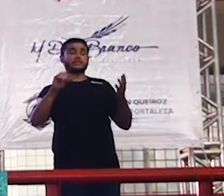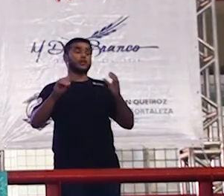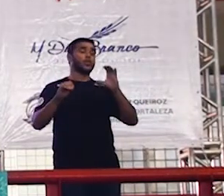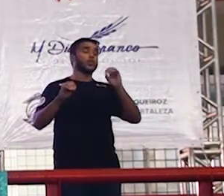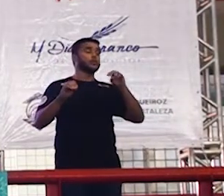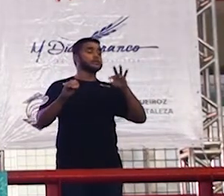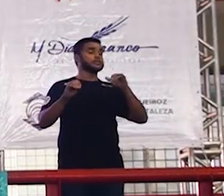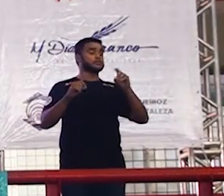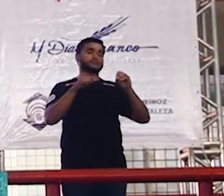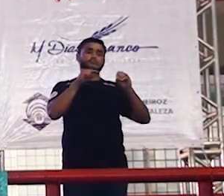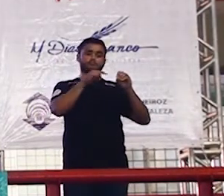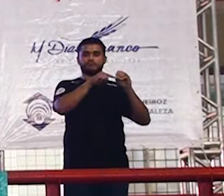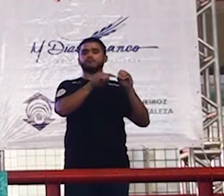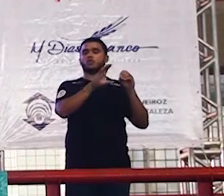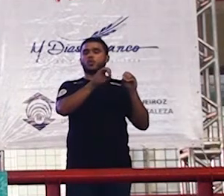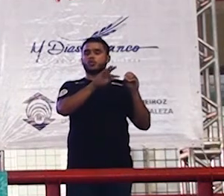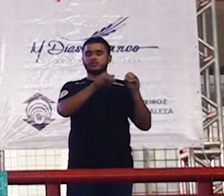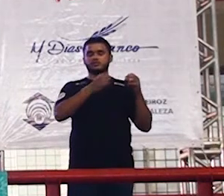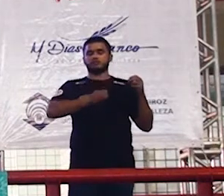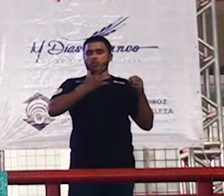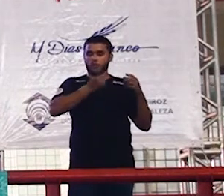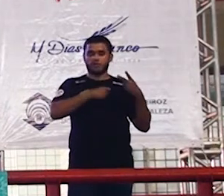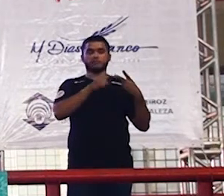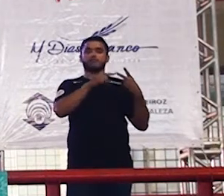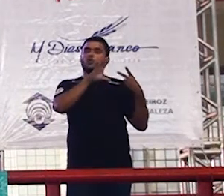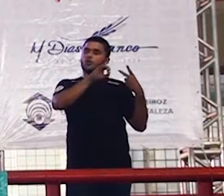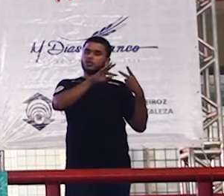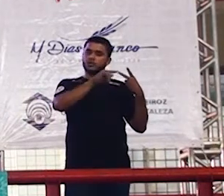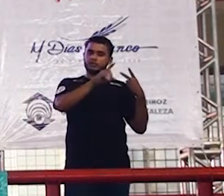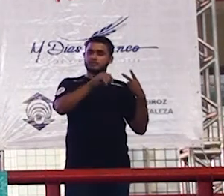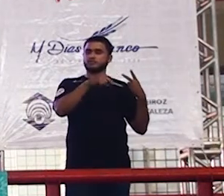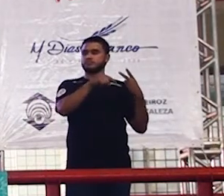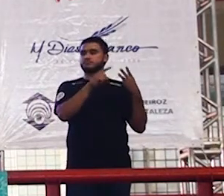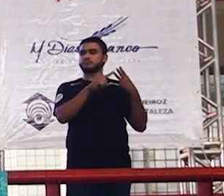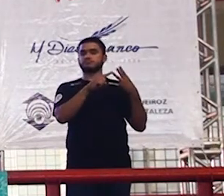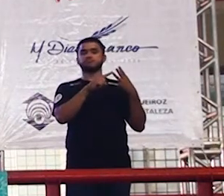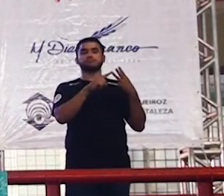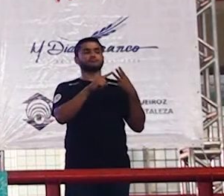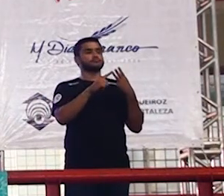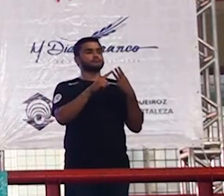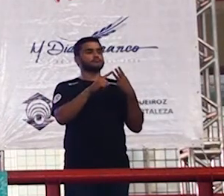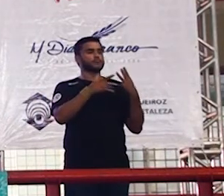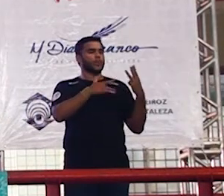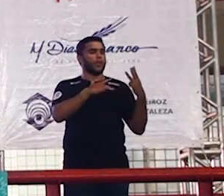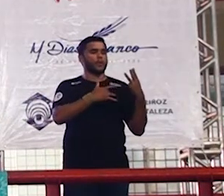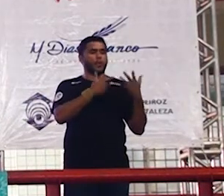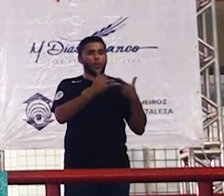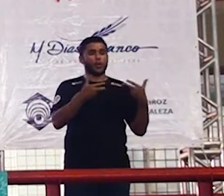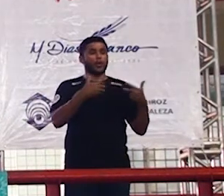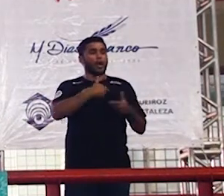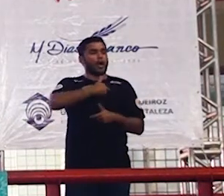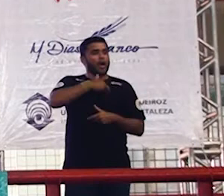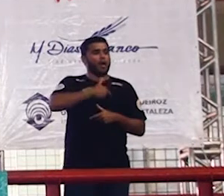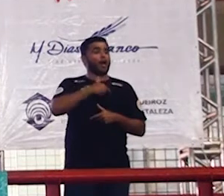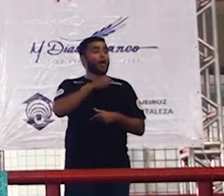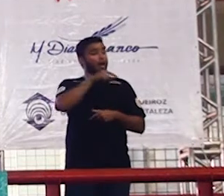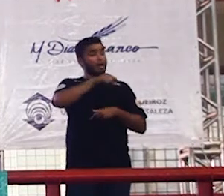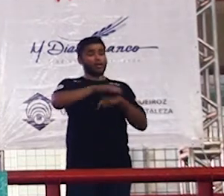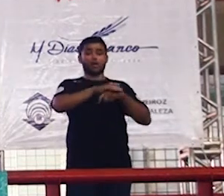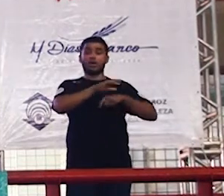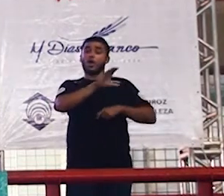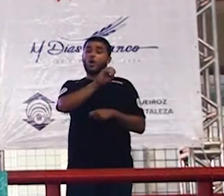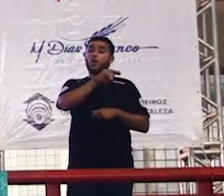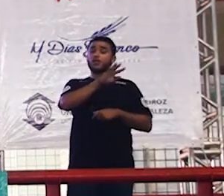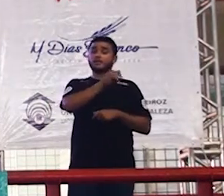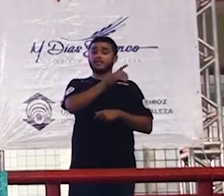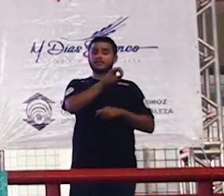Conotação. Num poema, conotação. Num romance, numa crônica, conotação. Perceba que a conotação é típica